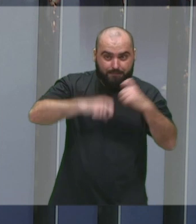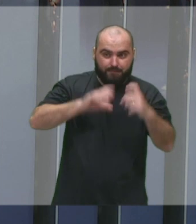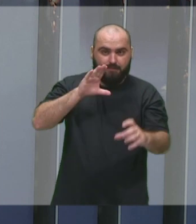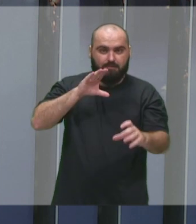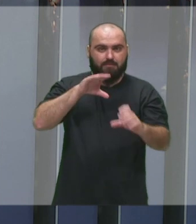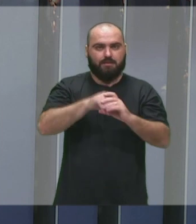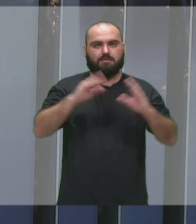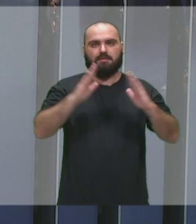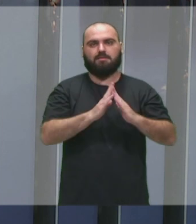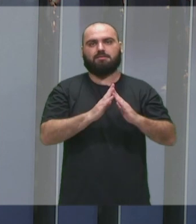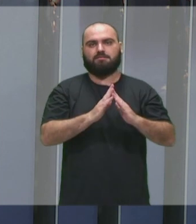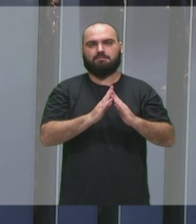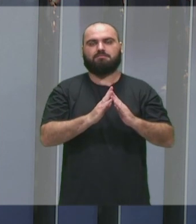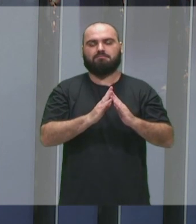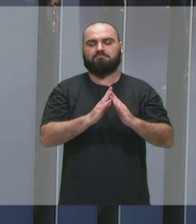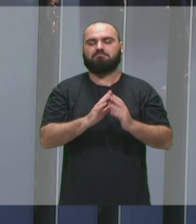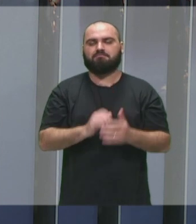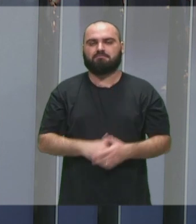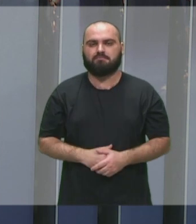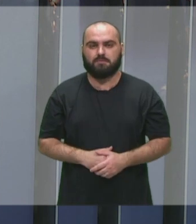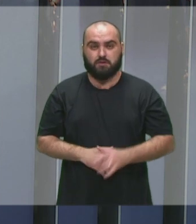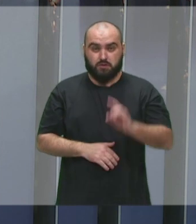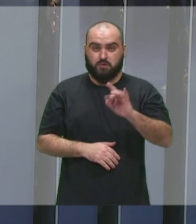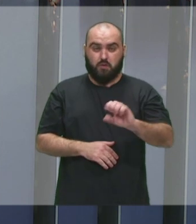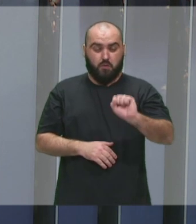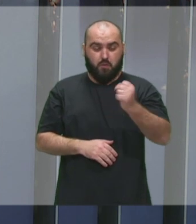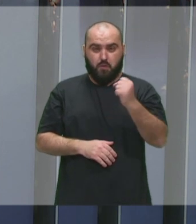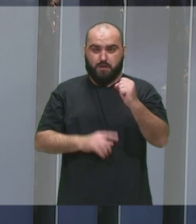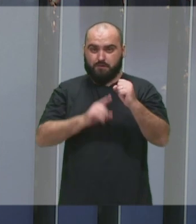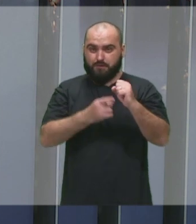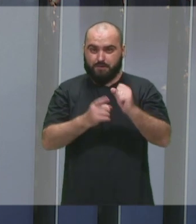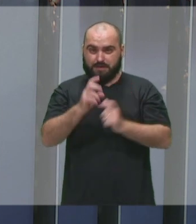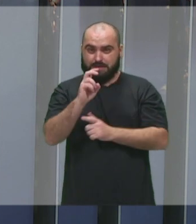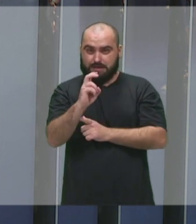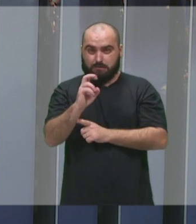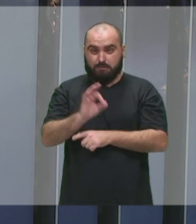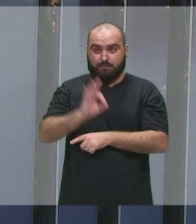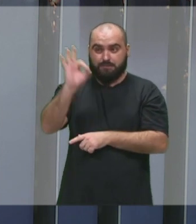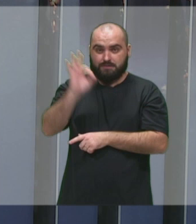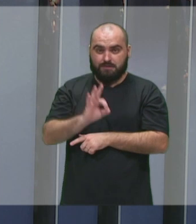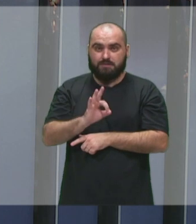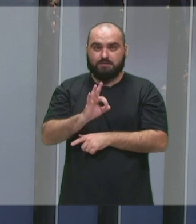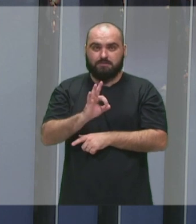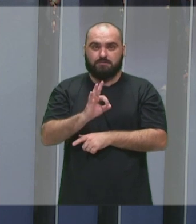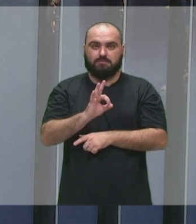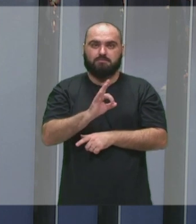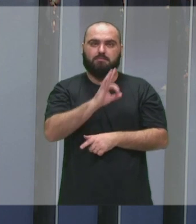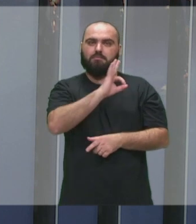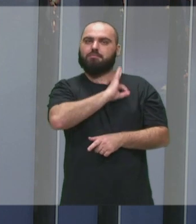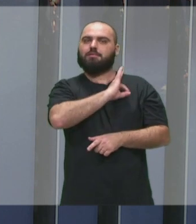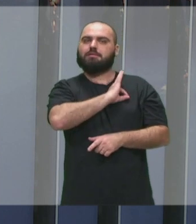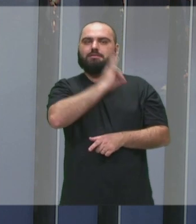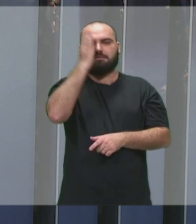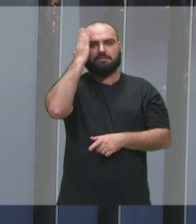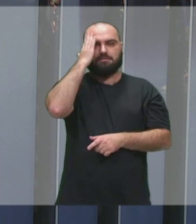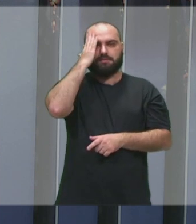casas. Do total, apenas 8,5% dos casos chegam ao conhecimento da polícia